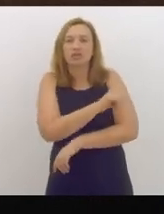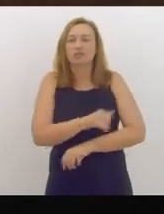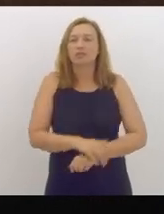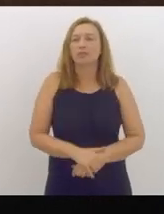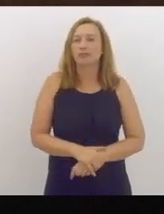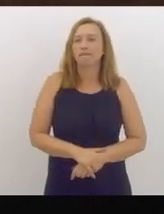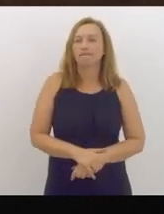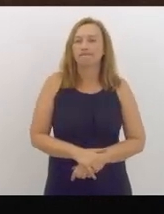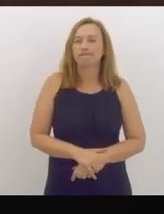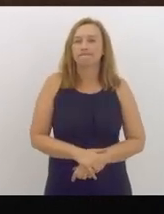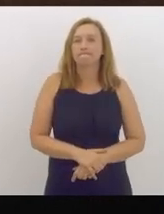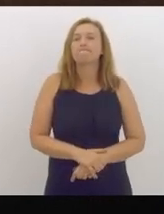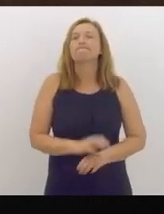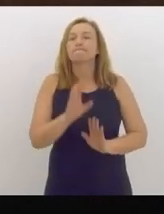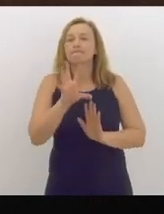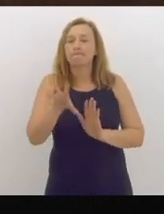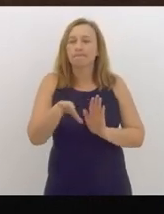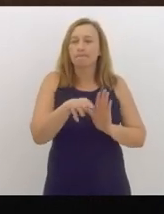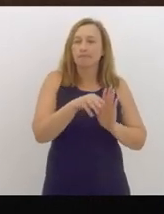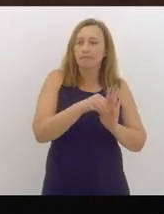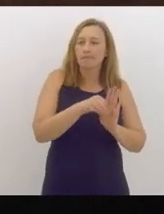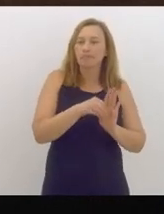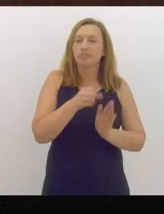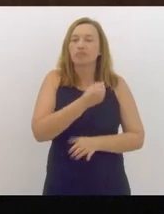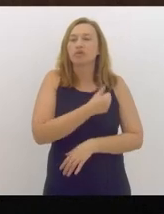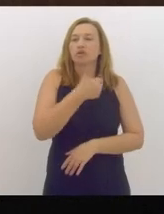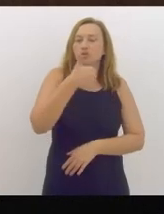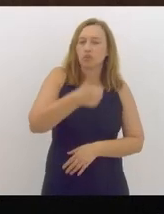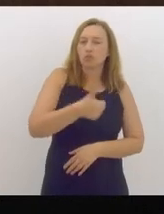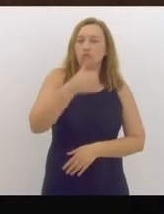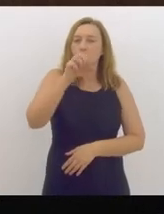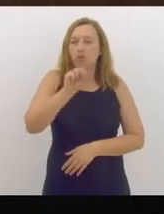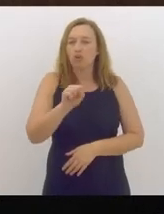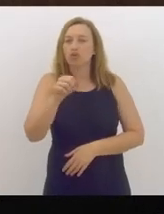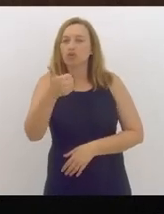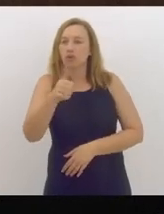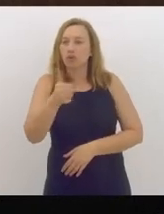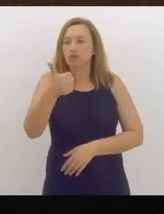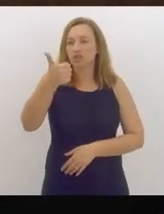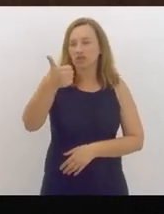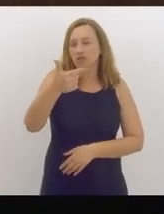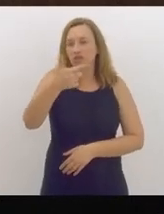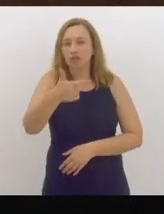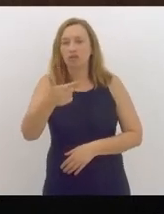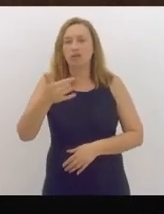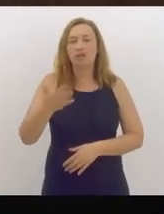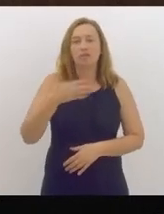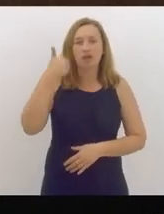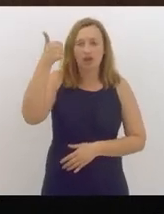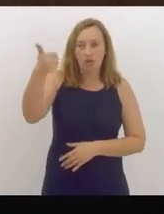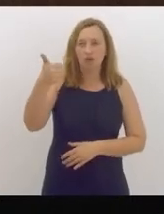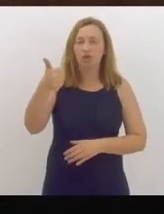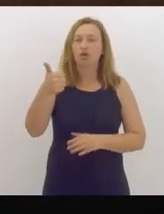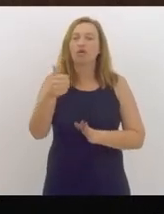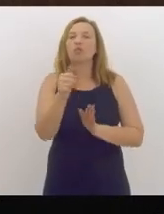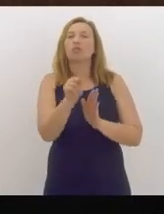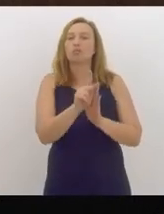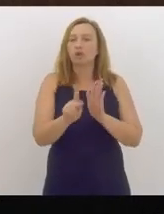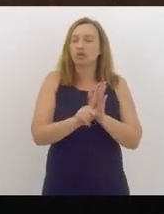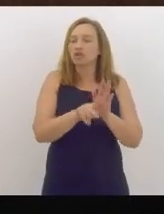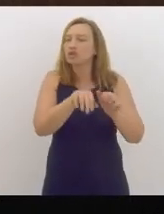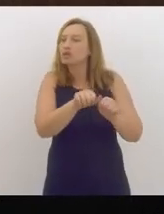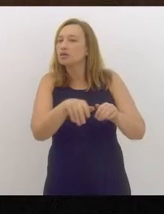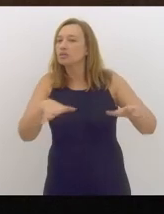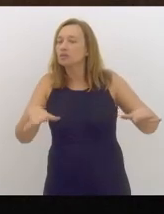Janeiro. As emendas número 1, 8, 11 e 12 aprimoram o projeto, ampliando o